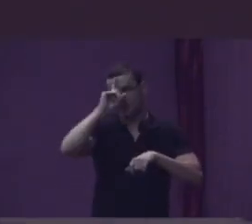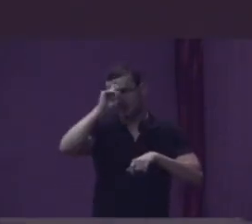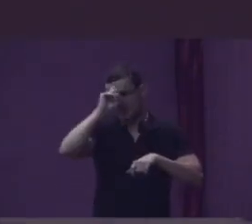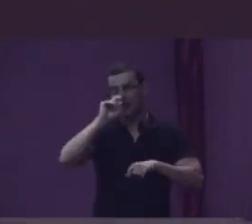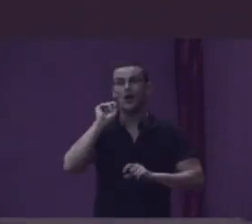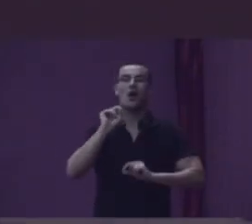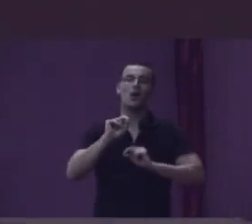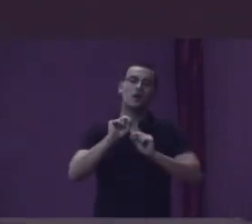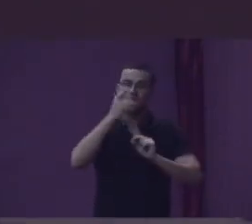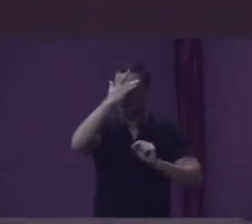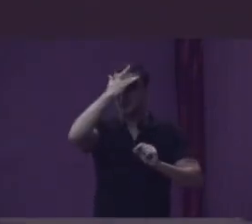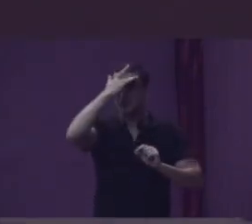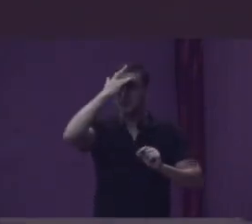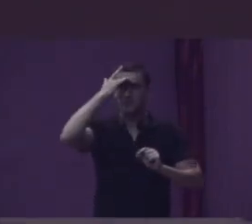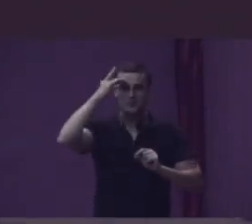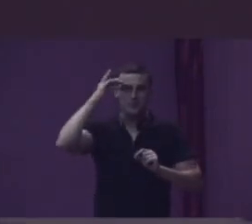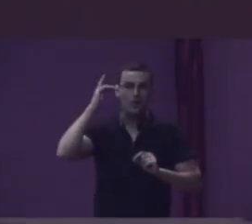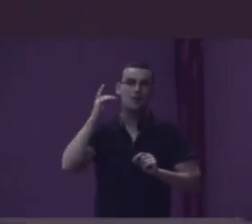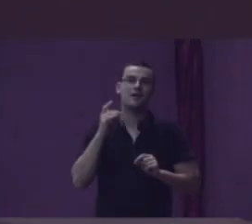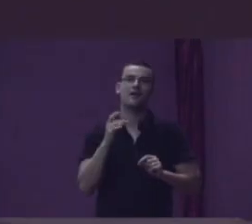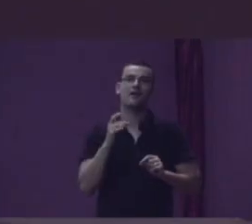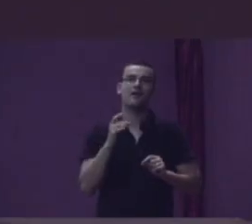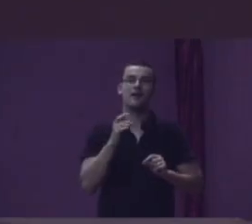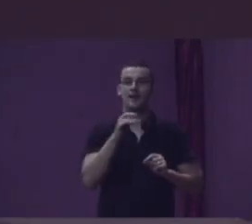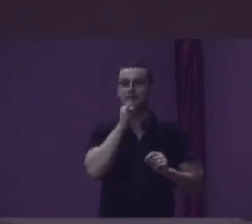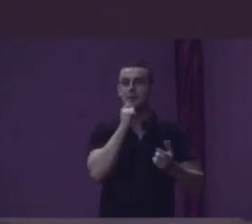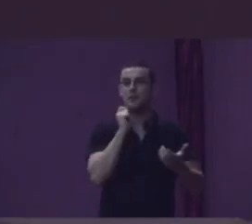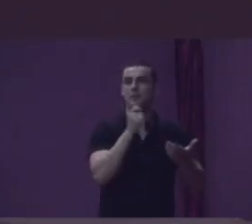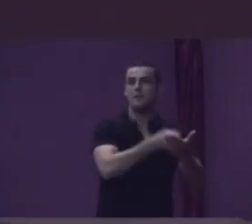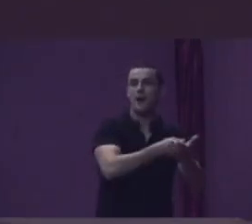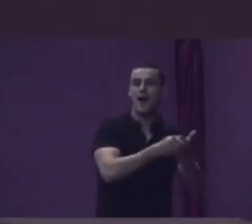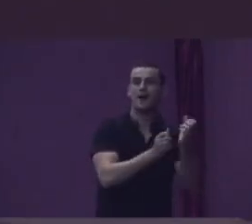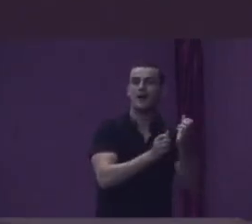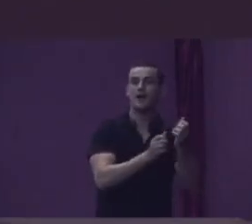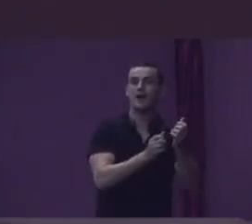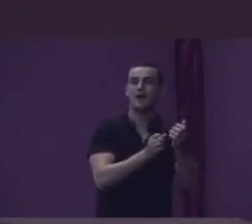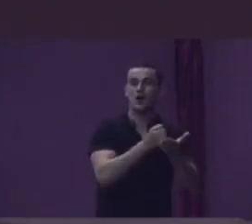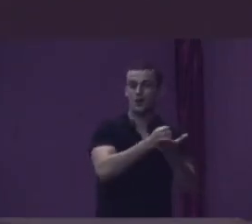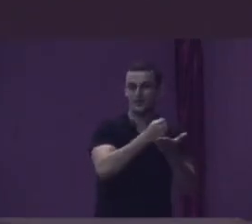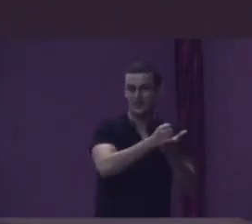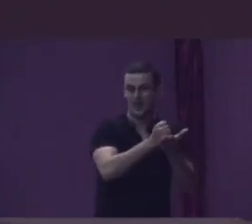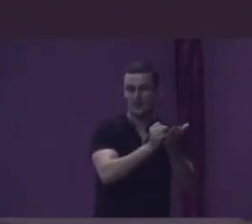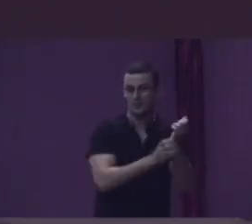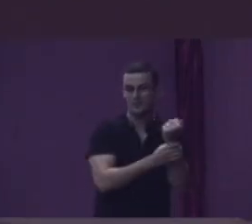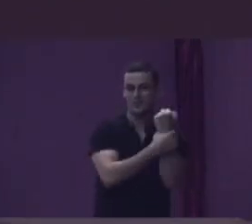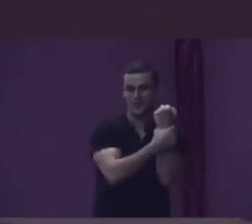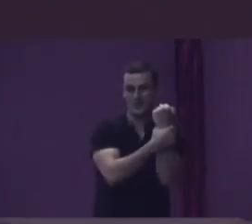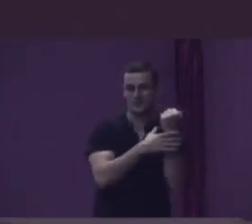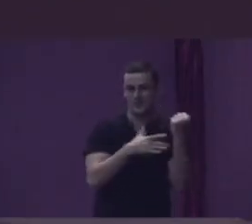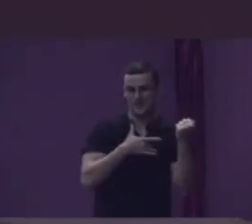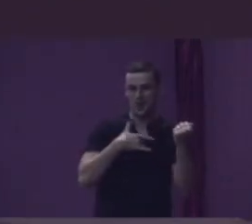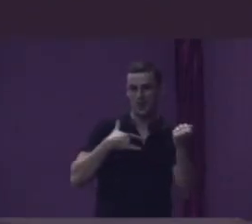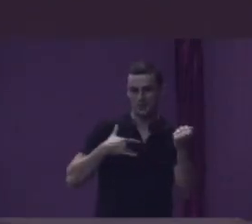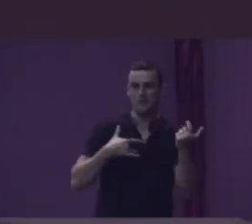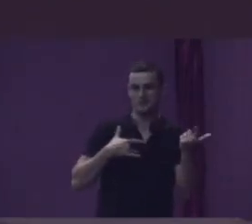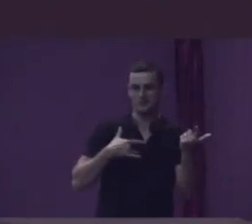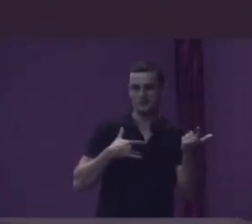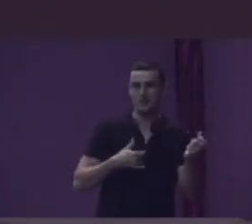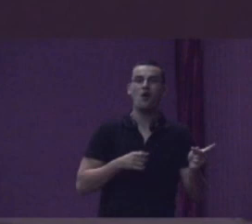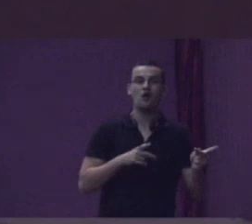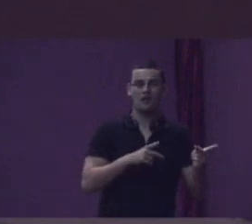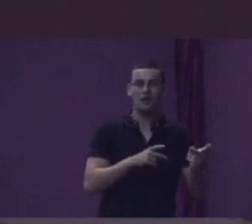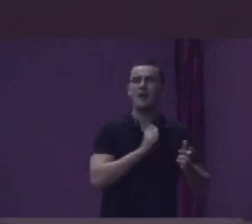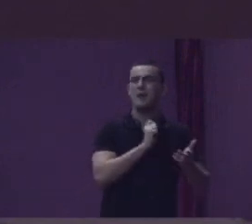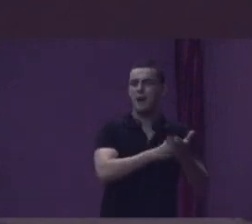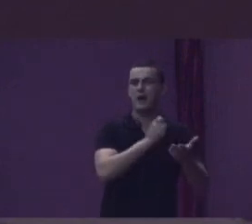anos depois que contratou um contrato de segurança é um mau risco. Então, foi o